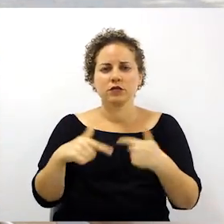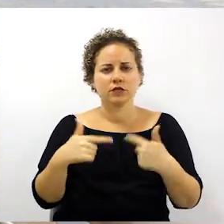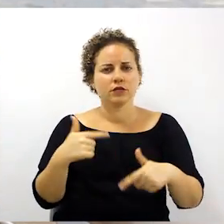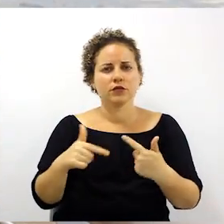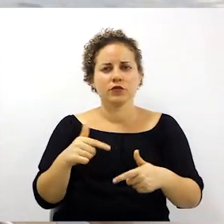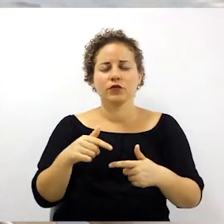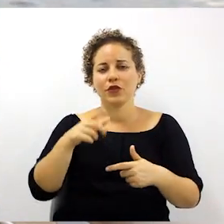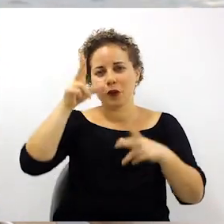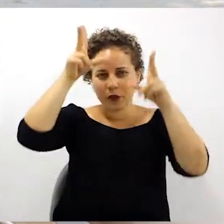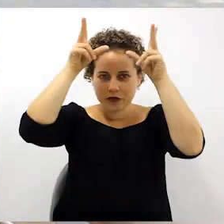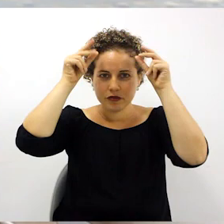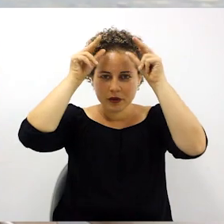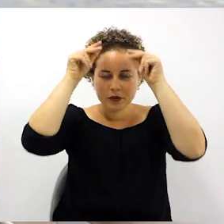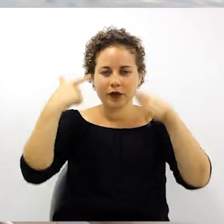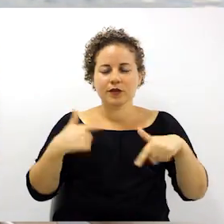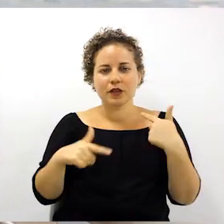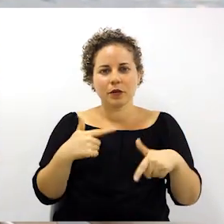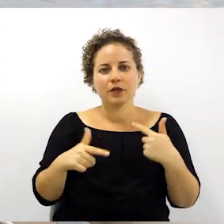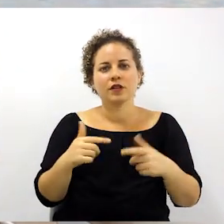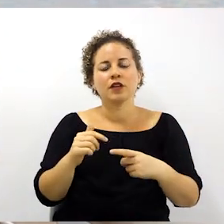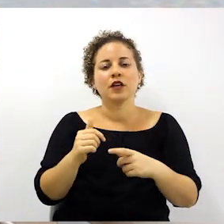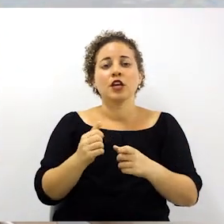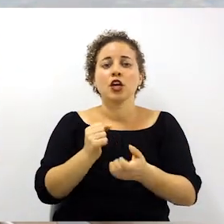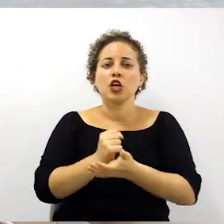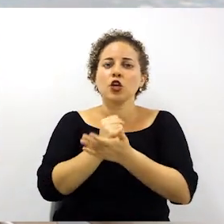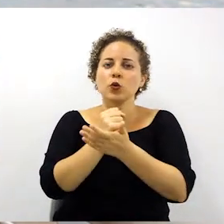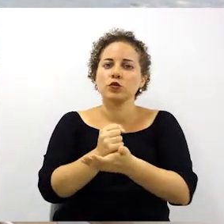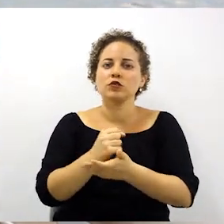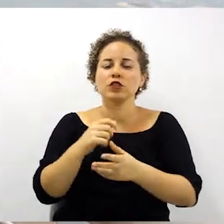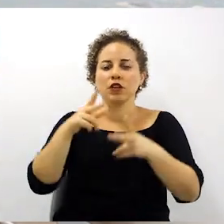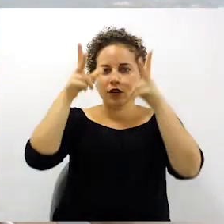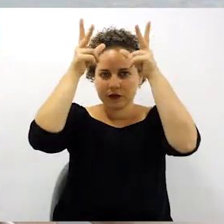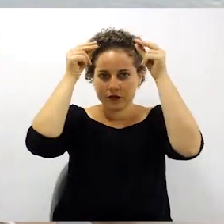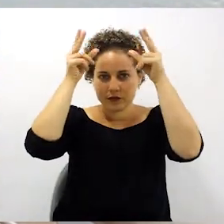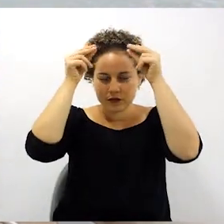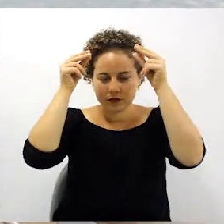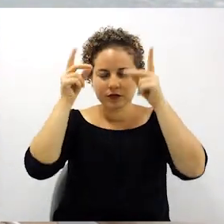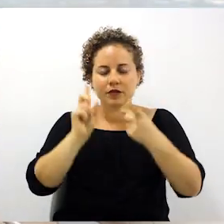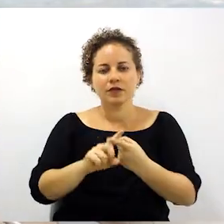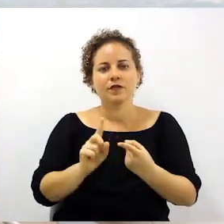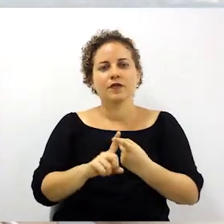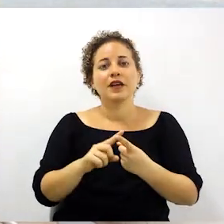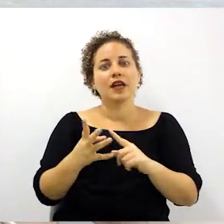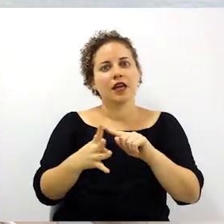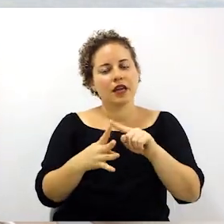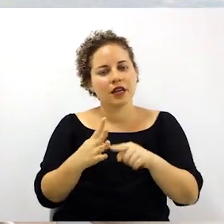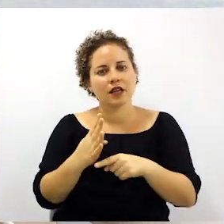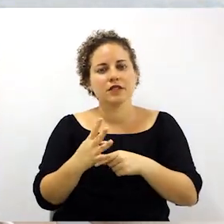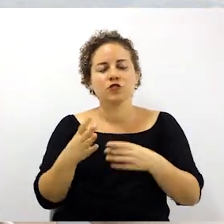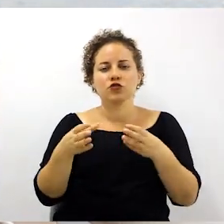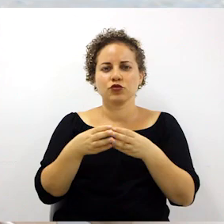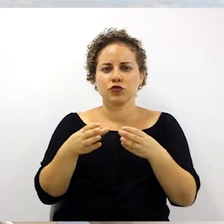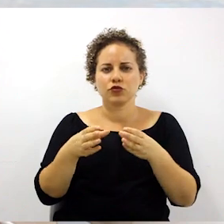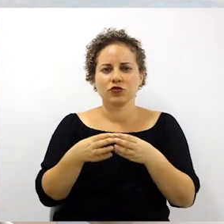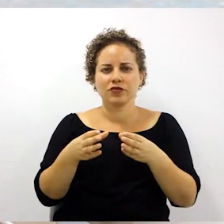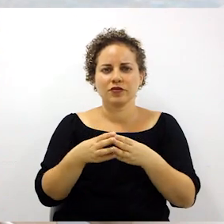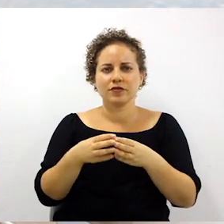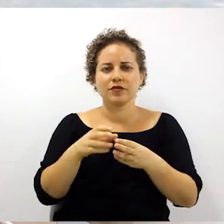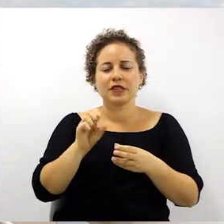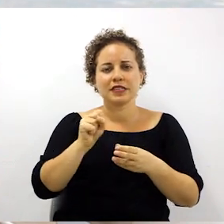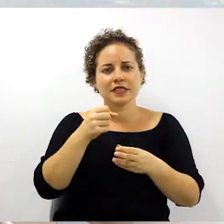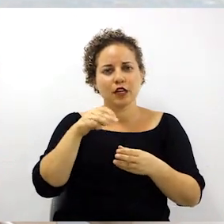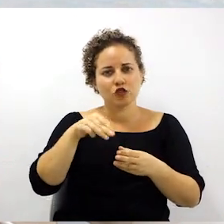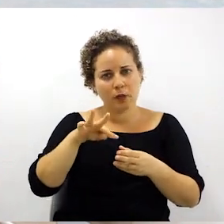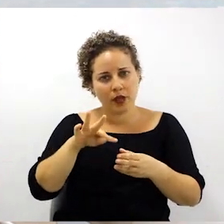o enfermeiro do trabalho e o auxiliar de enfermagem do trabalho. Então, são esses profissionais que compõem tanto o